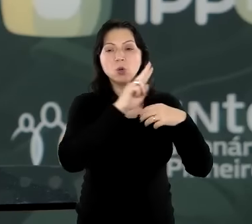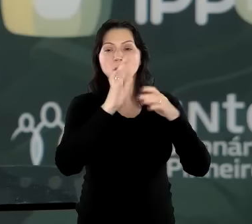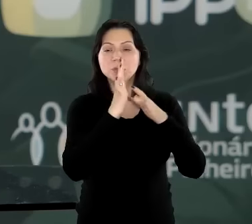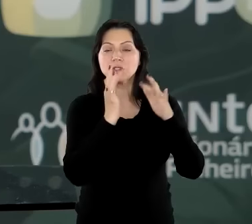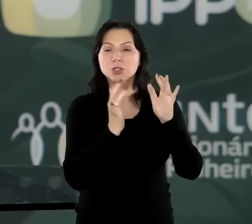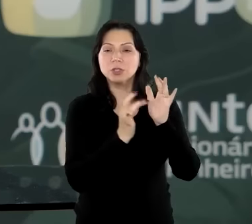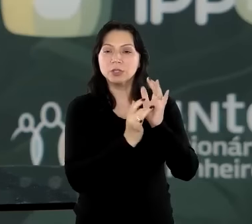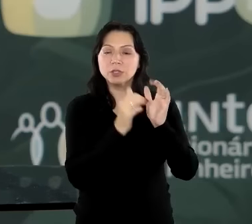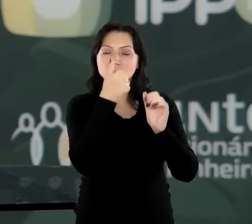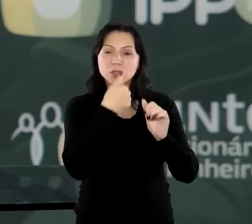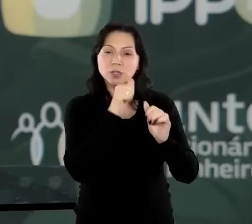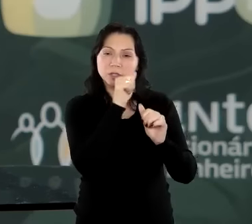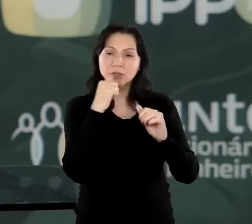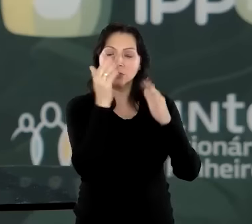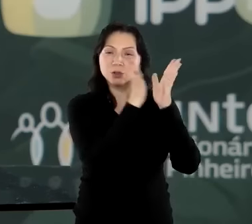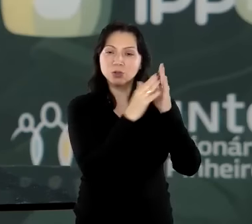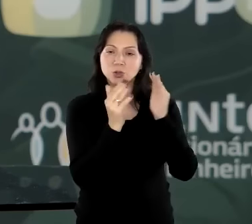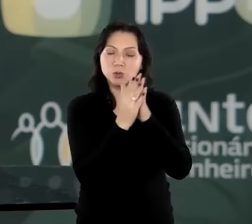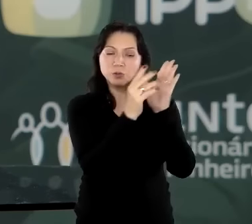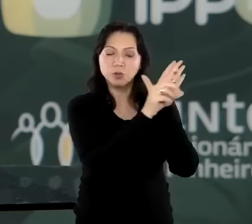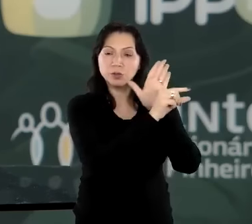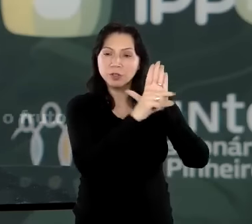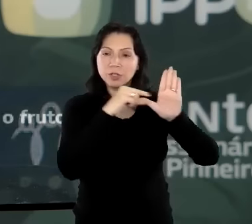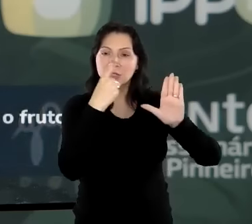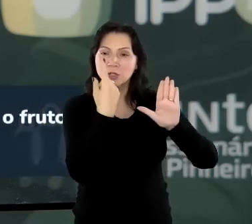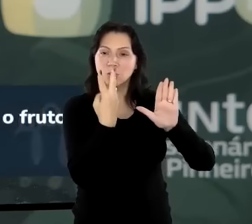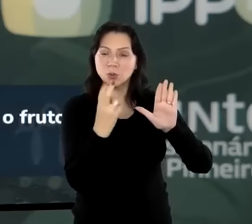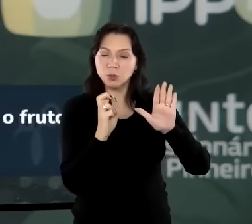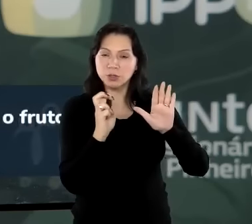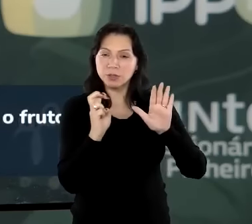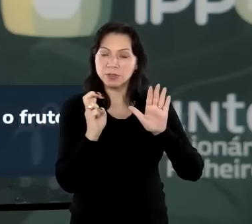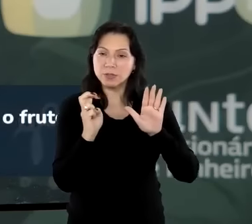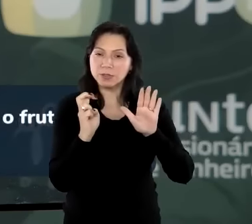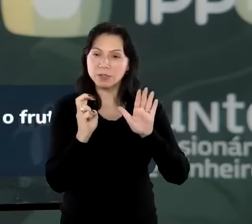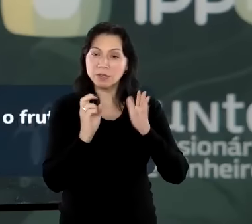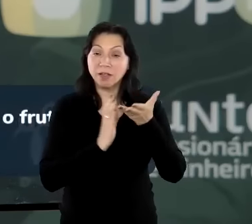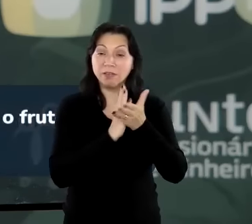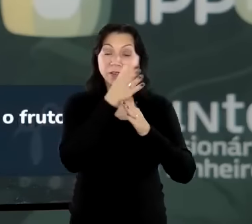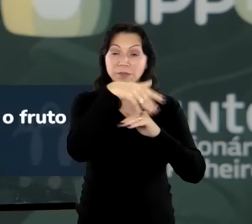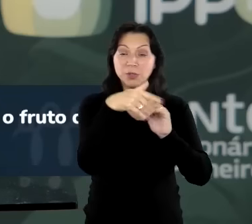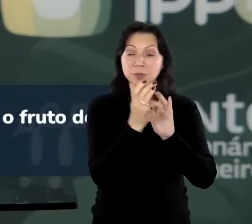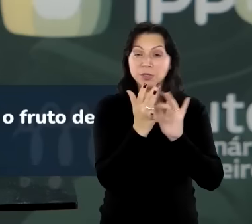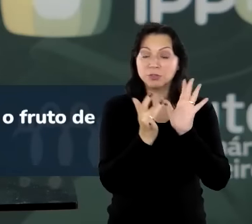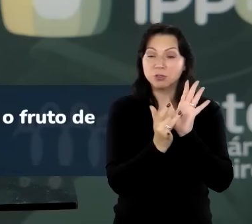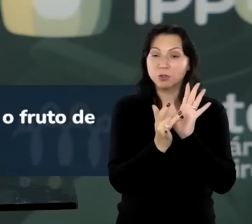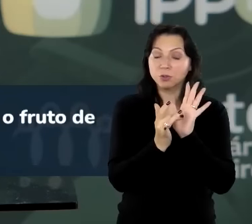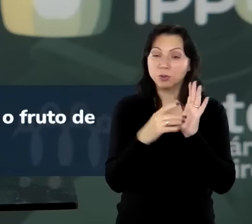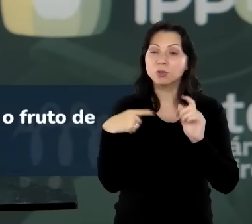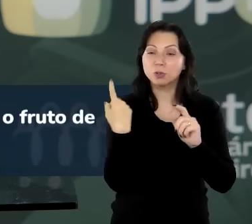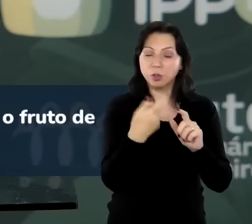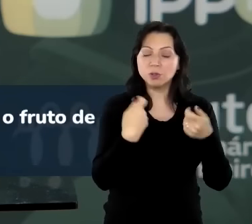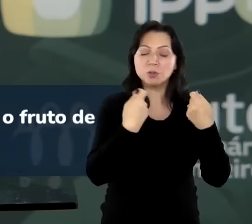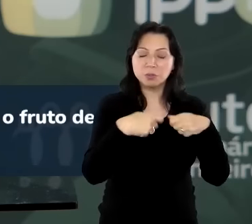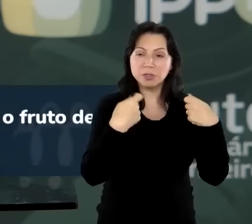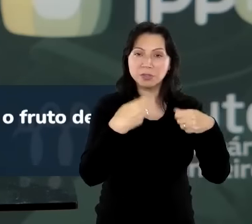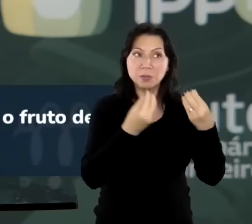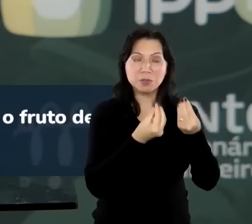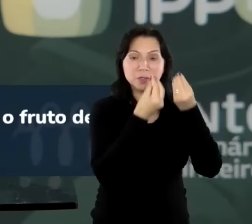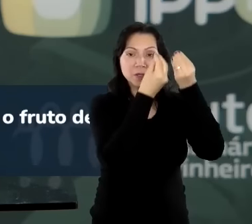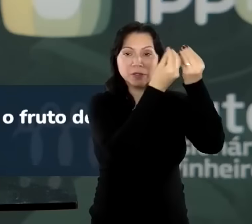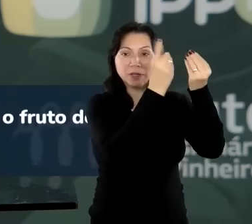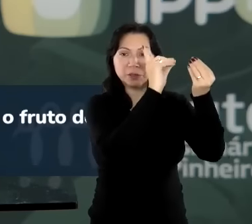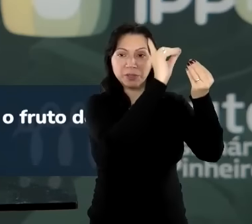verso 15 comigo, vamos ler juntos. Por meio de Jesus, pois, ofereçamos a